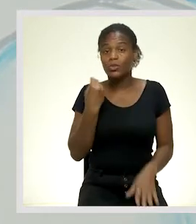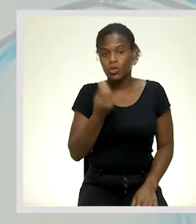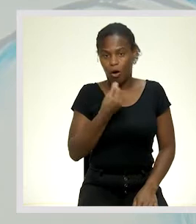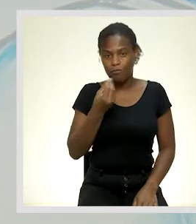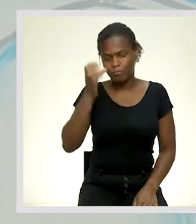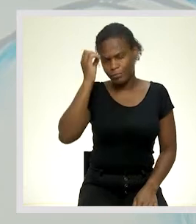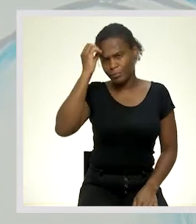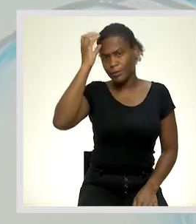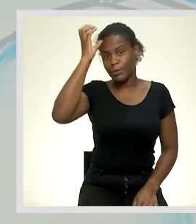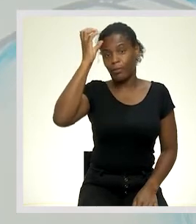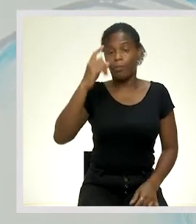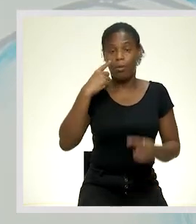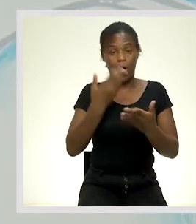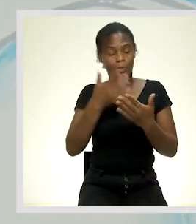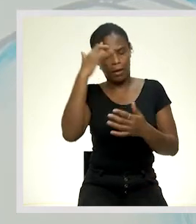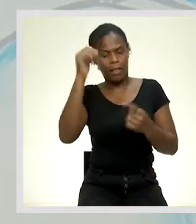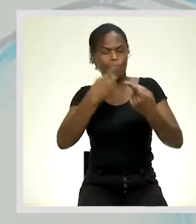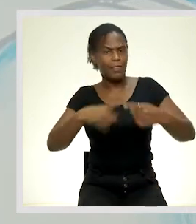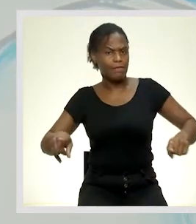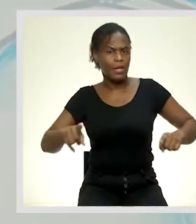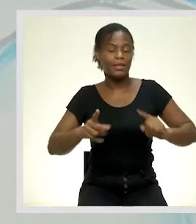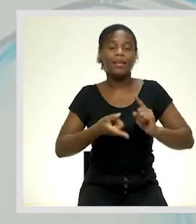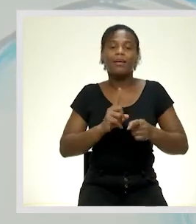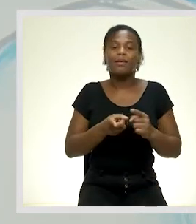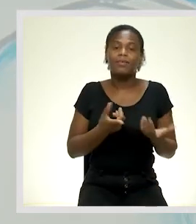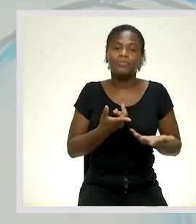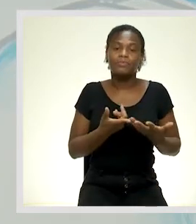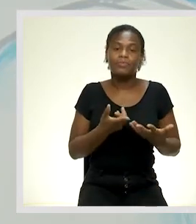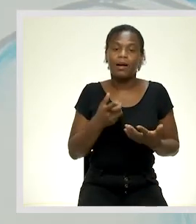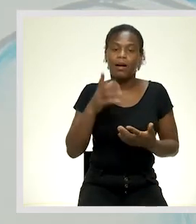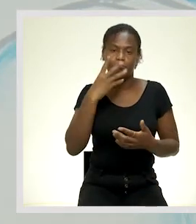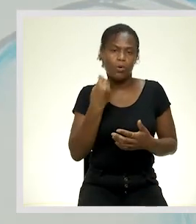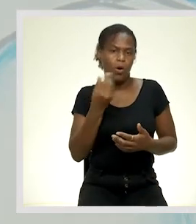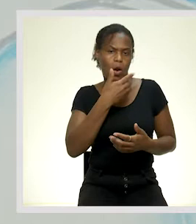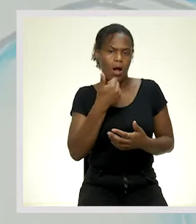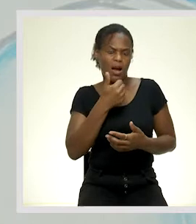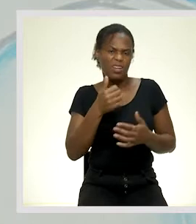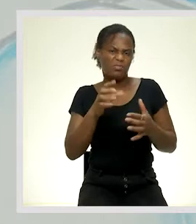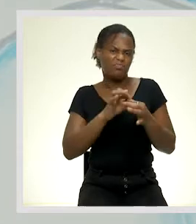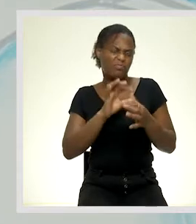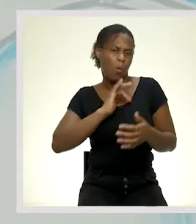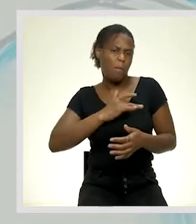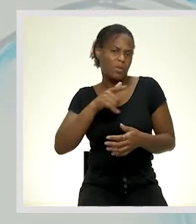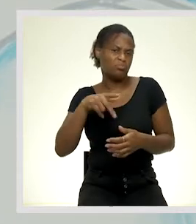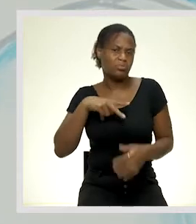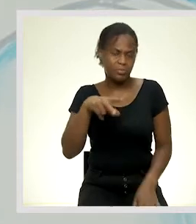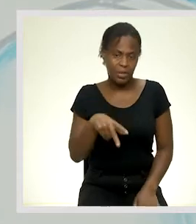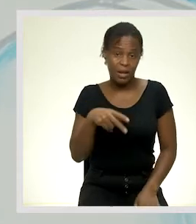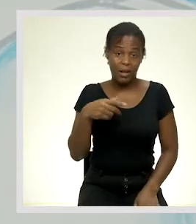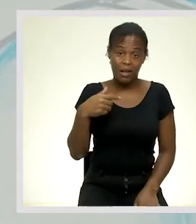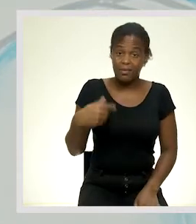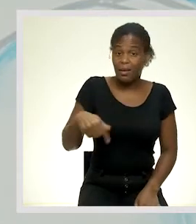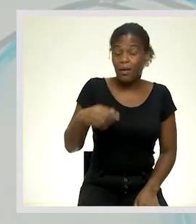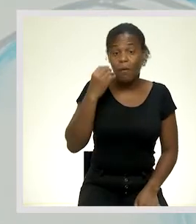jovens intelectuais mostravam uma posição diferente da que a estética romântica portuguesa